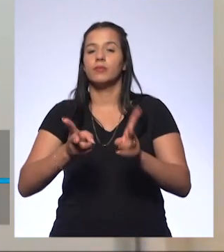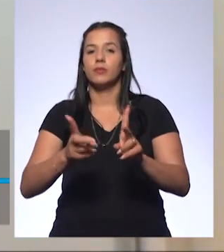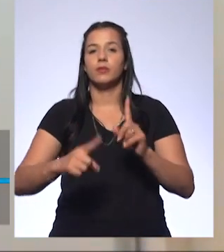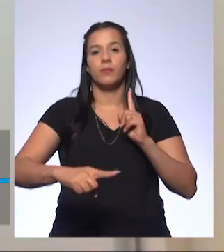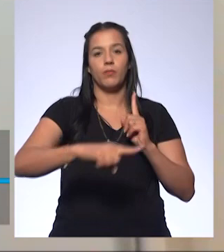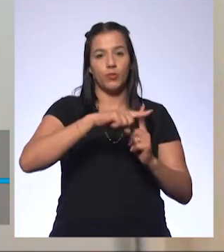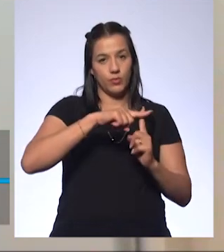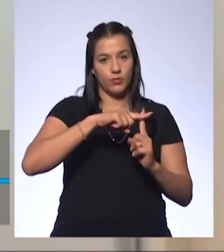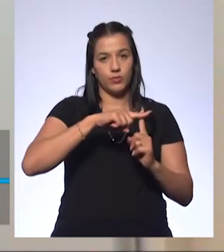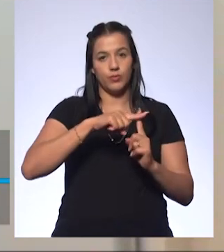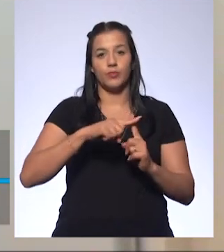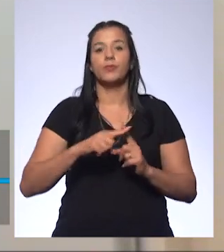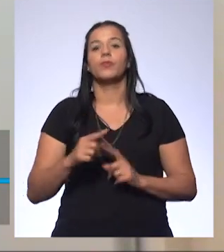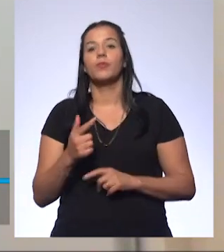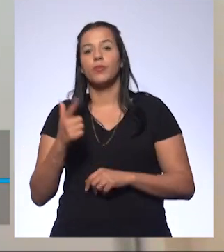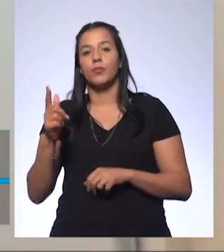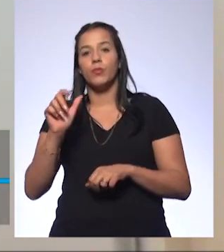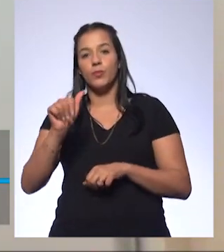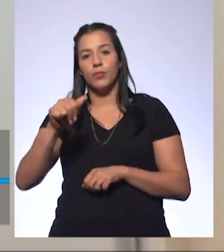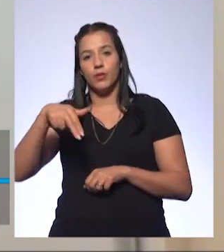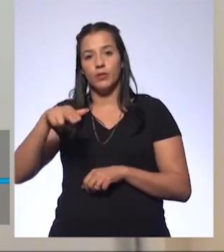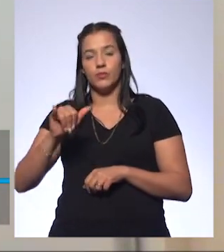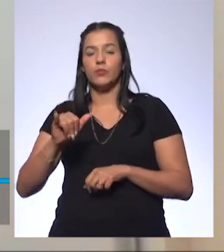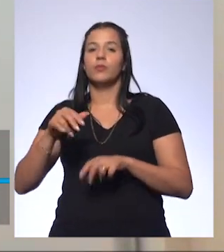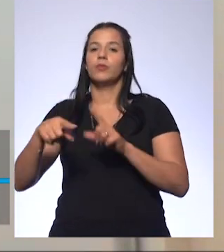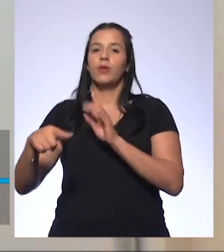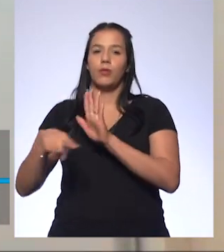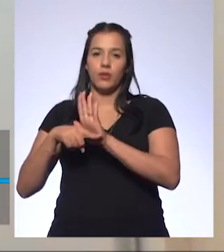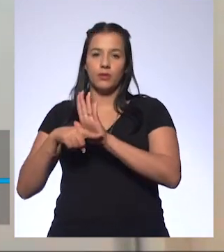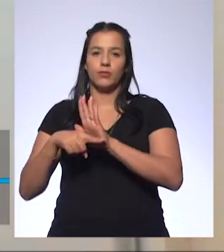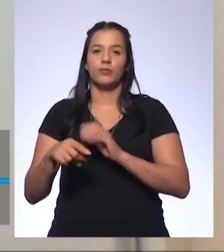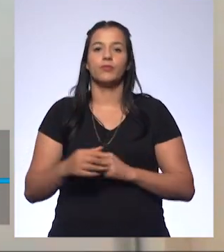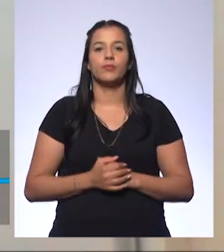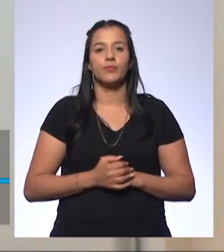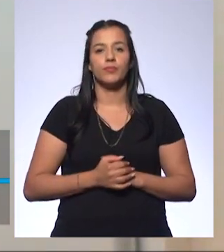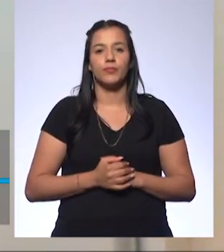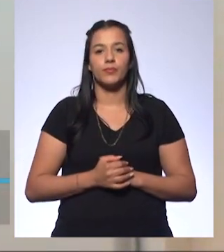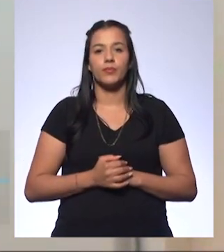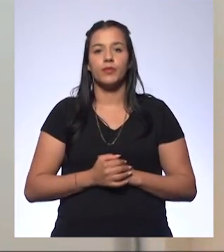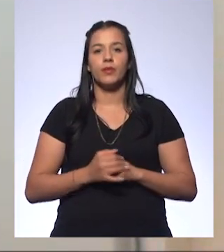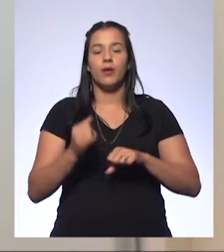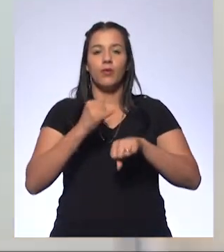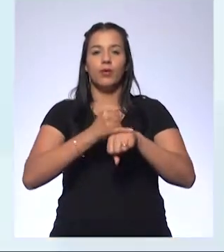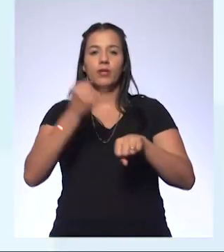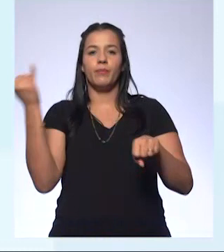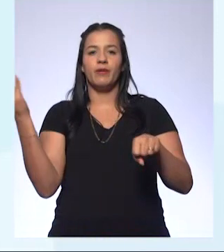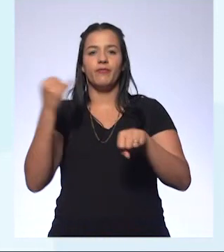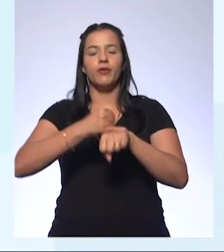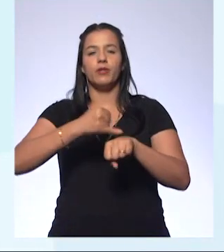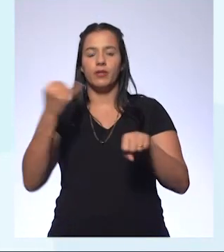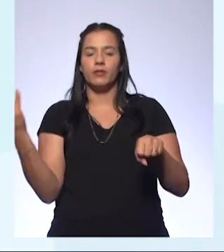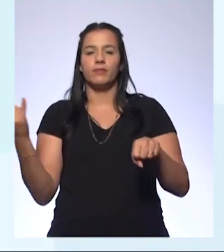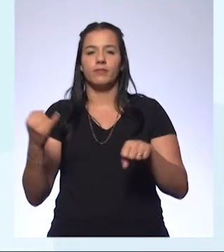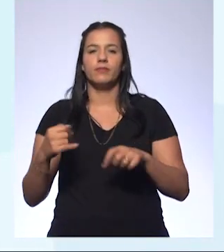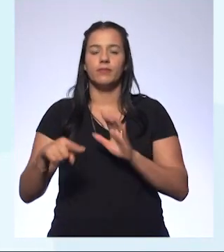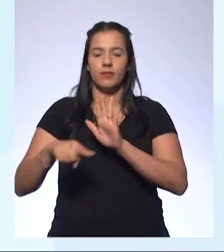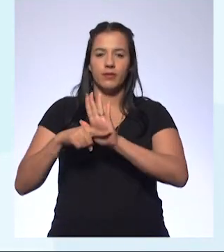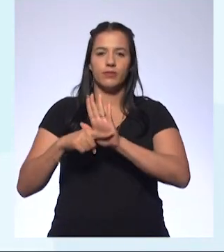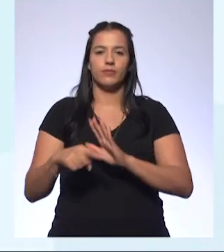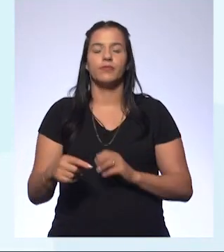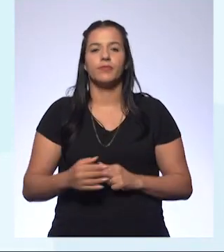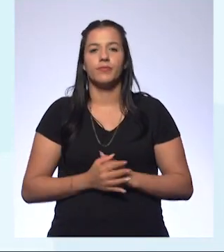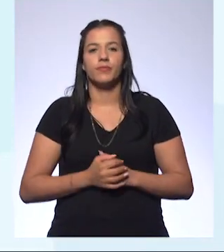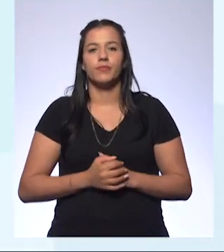ser o eletronegativo. Depois temos a ligação covalente. Na ligação covalente, eu não tenho um